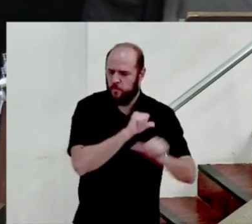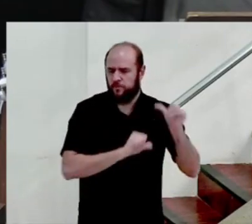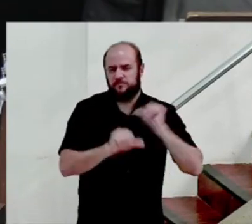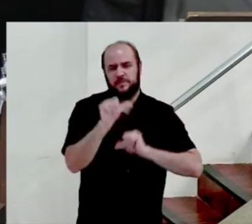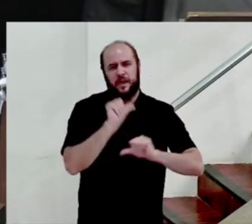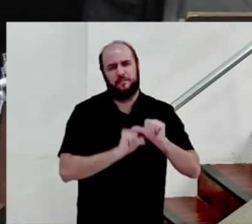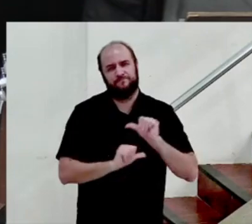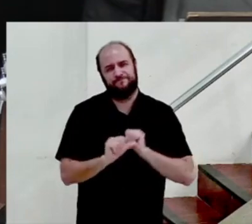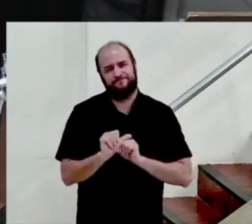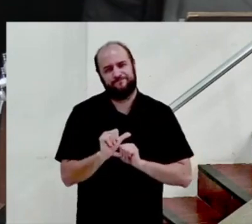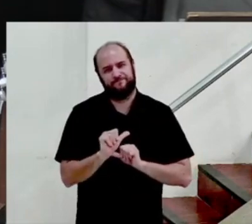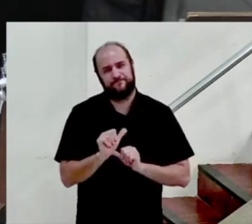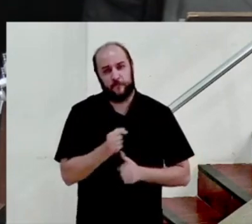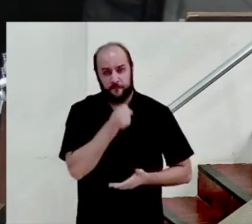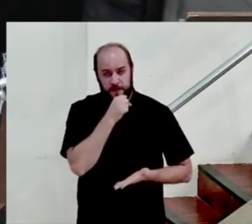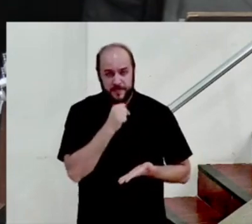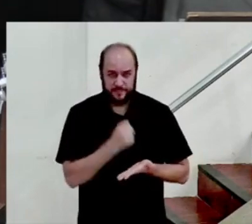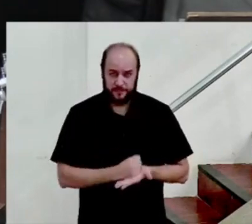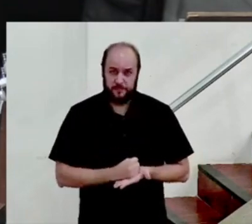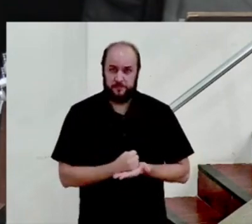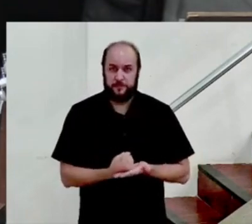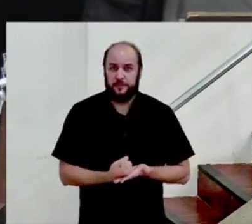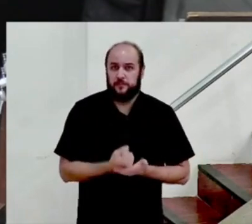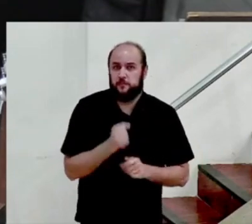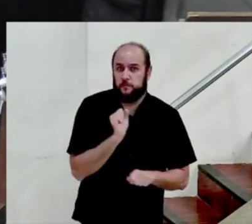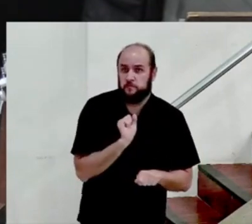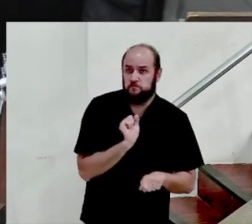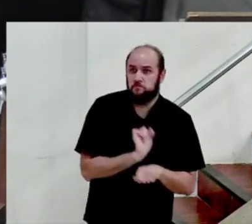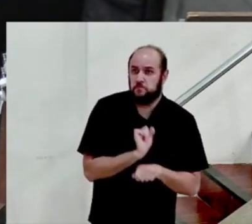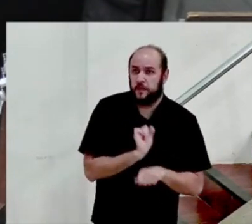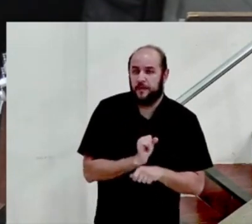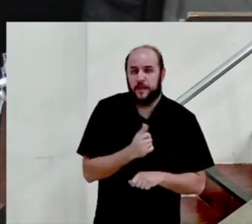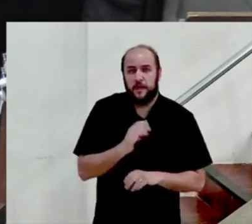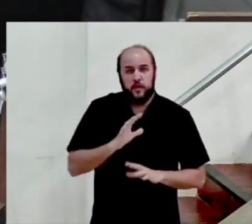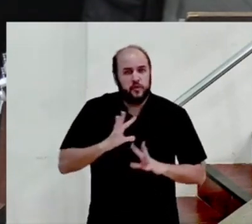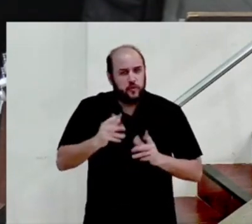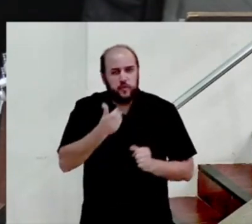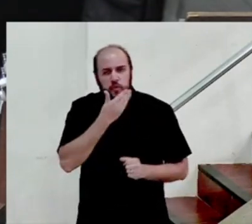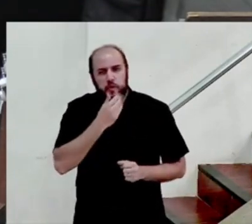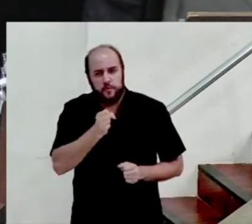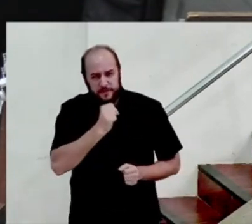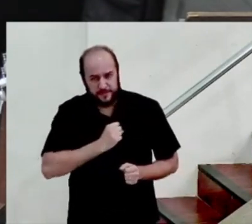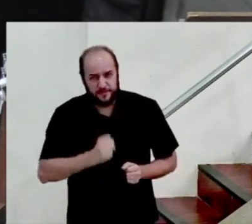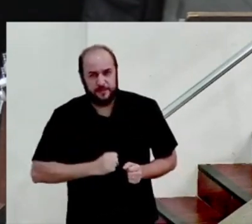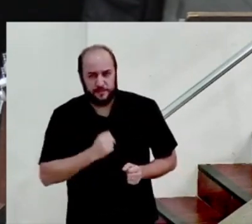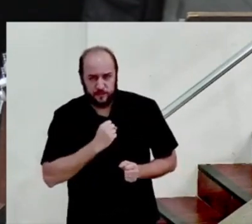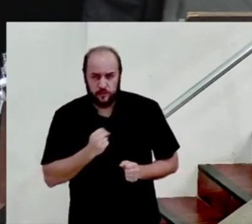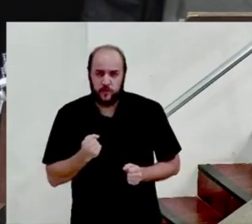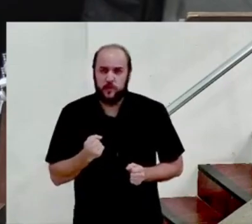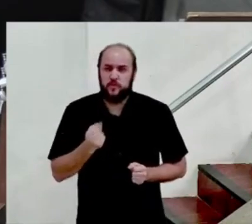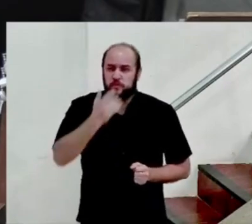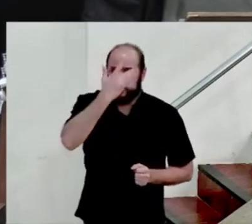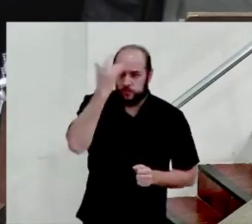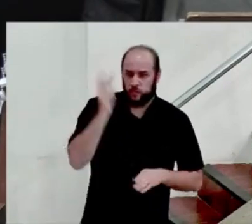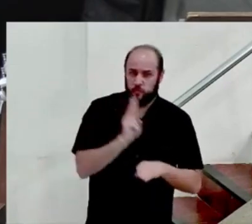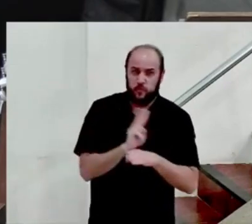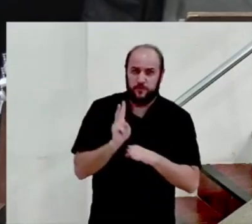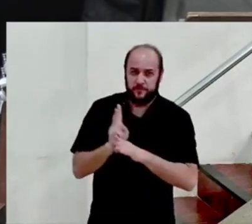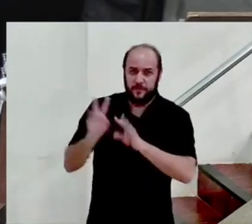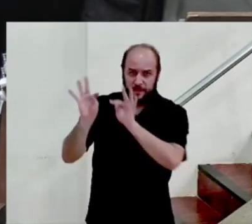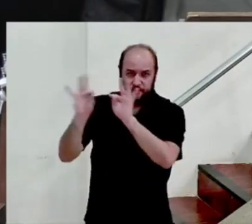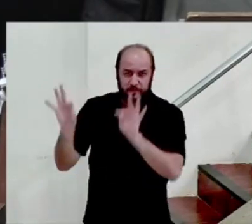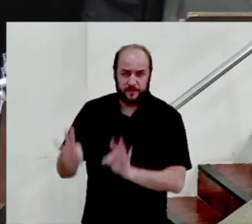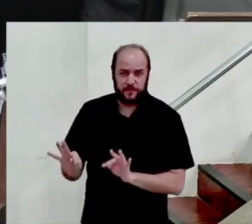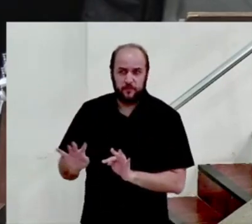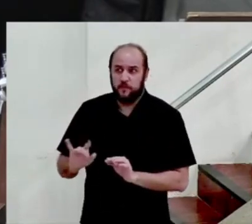Na época do Antigo Testamento, era esperado que todo sacerdote, todo levita que cuidava do tabernáculo, se importasse